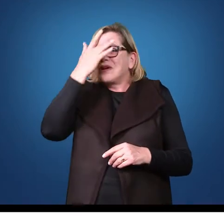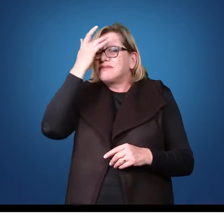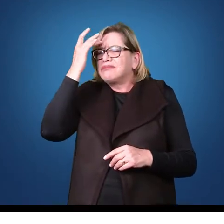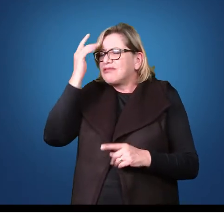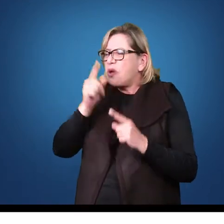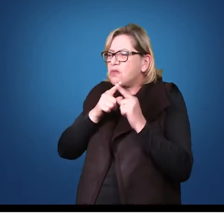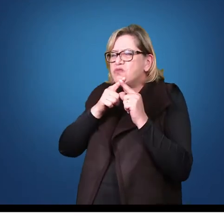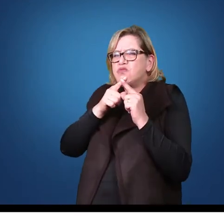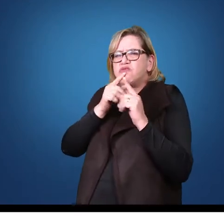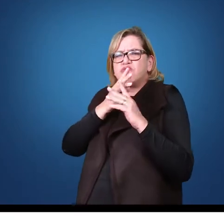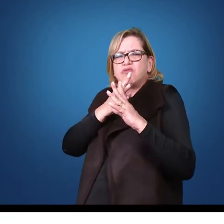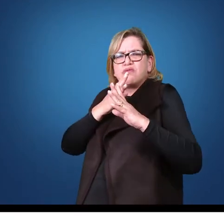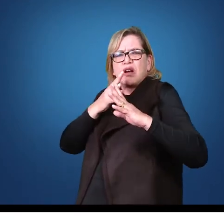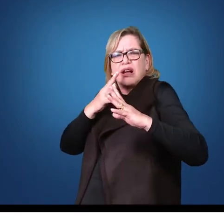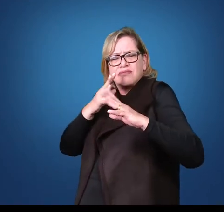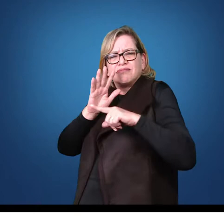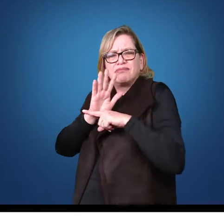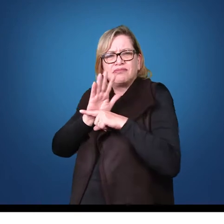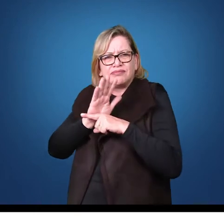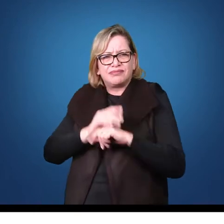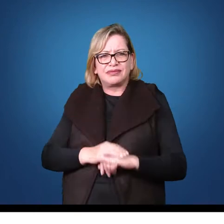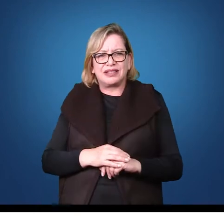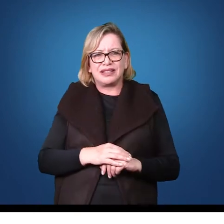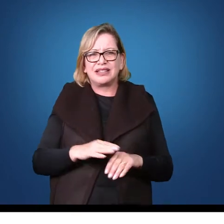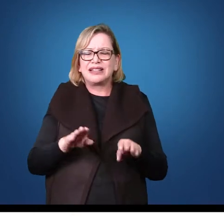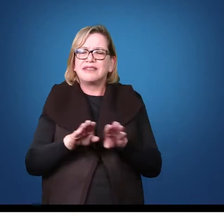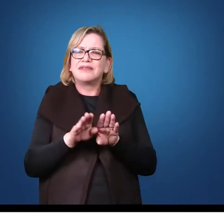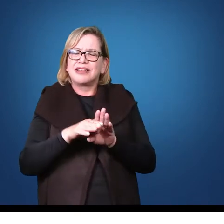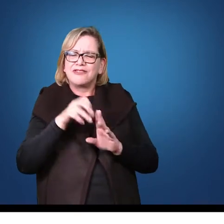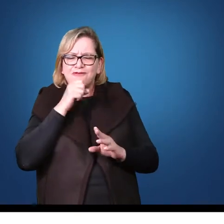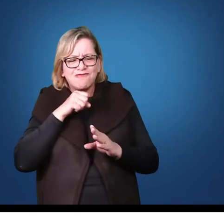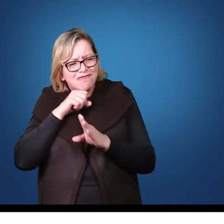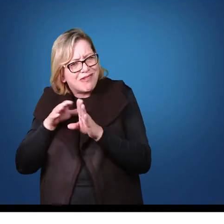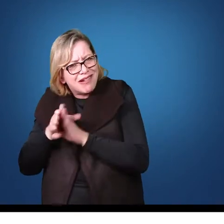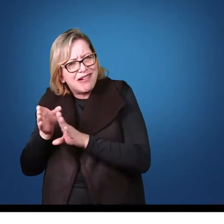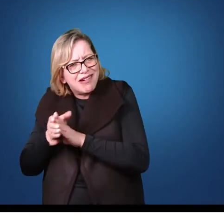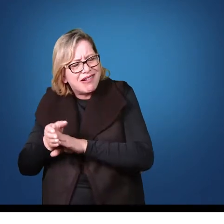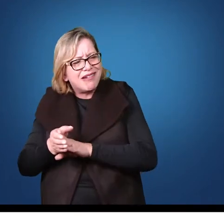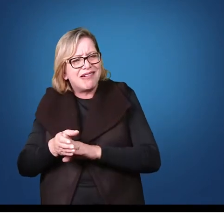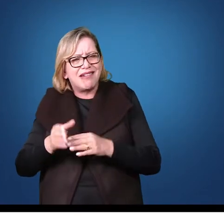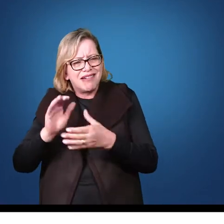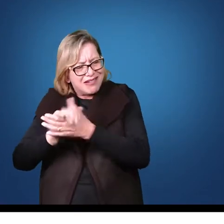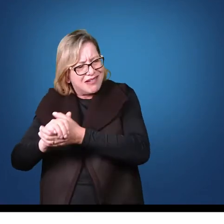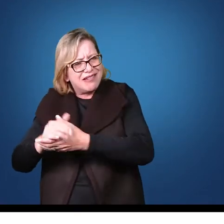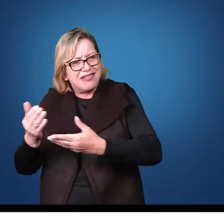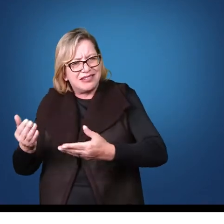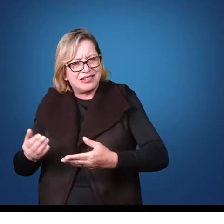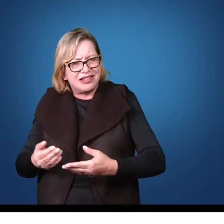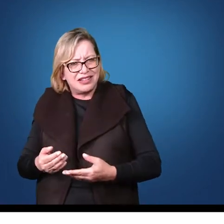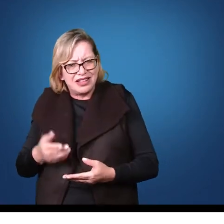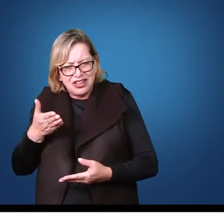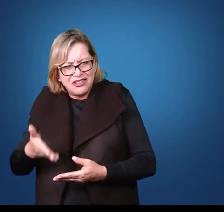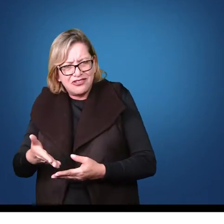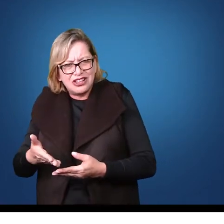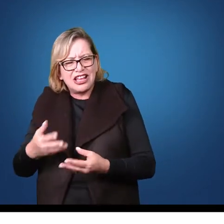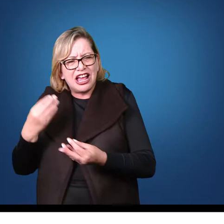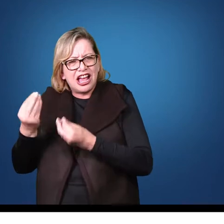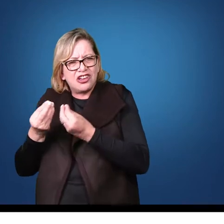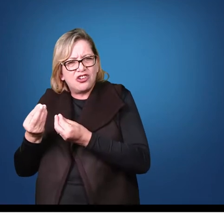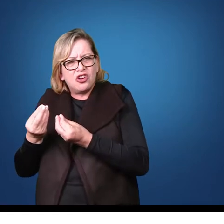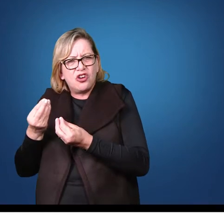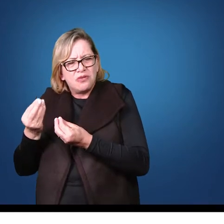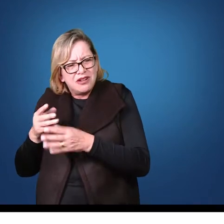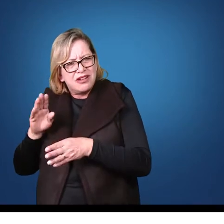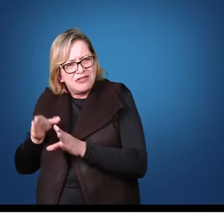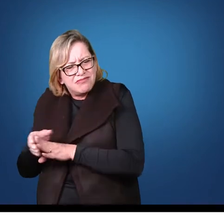ajudar. Né, vovó, fale alguma coisa com esse teu marido, dê? Se você não tirar essa paneta, a gente vai subir em casa.